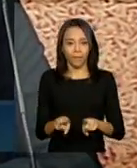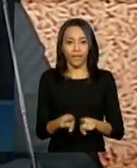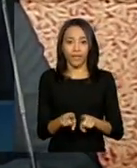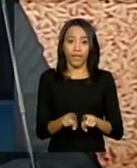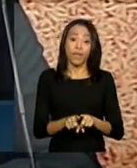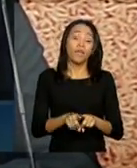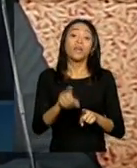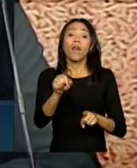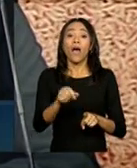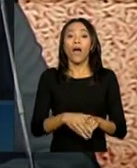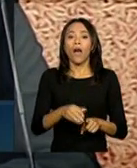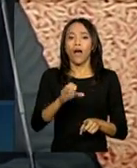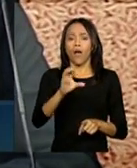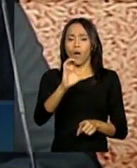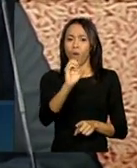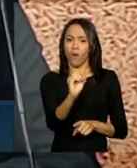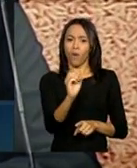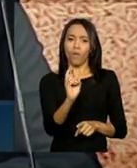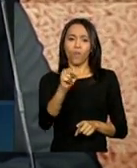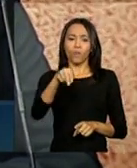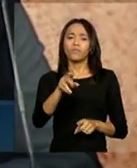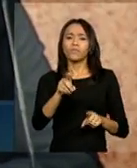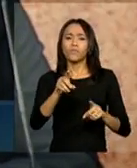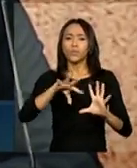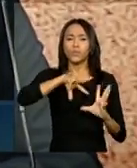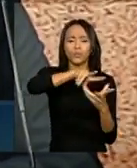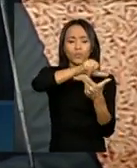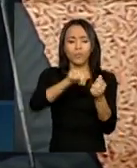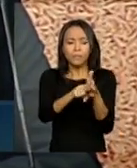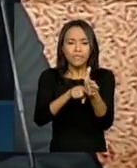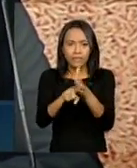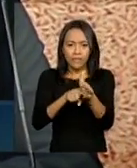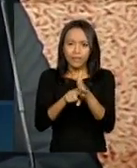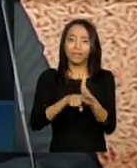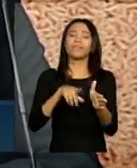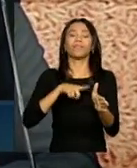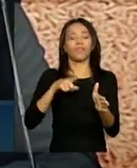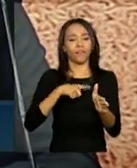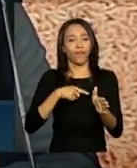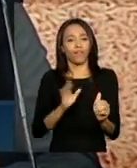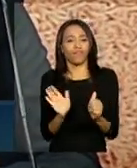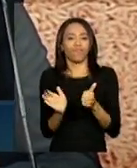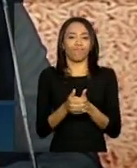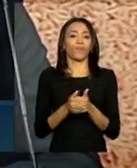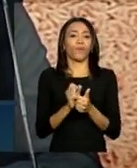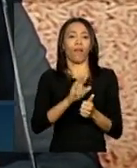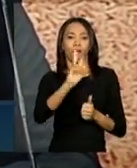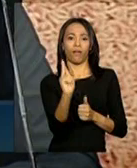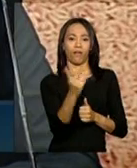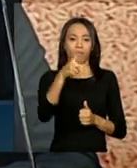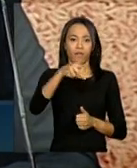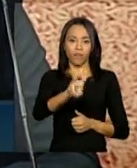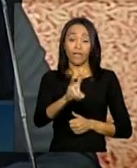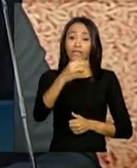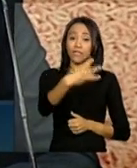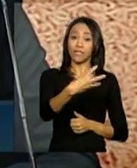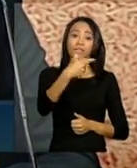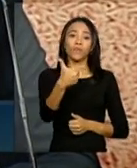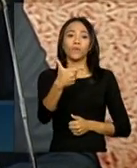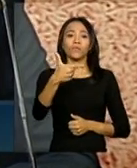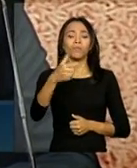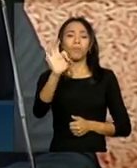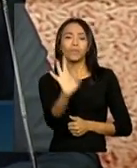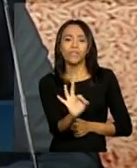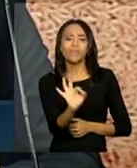estima que 290 milhões de mulheres no mundo são portadoras do HPV sendo que 32% delas